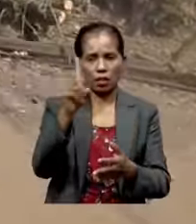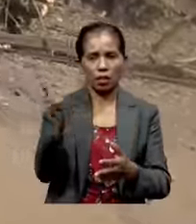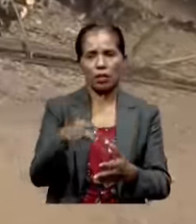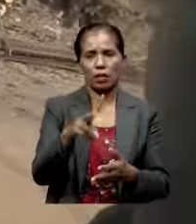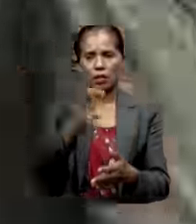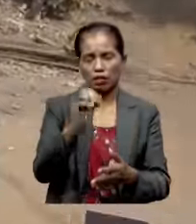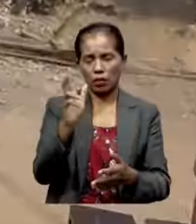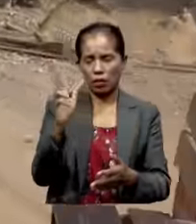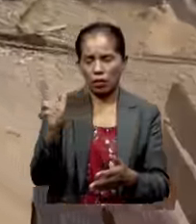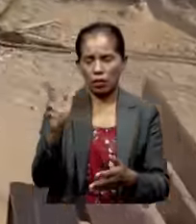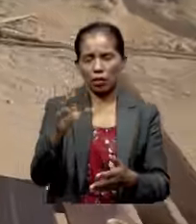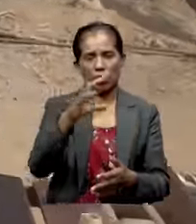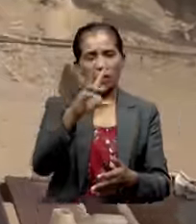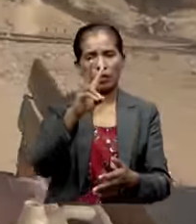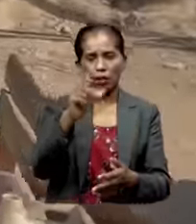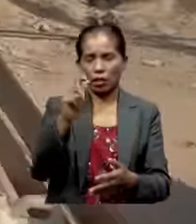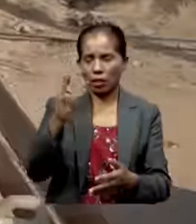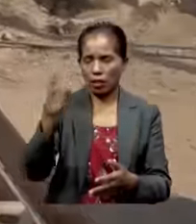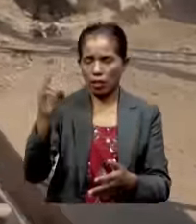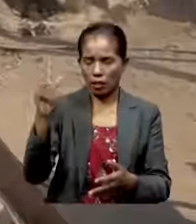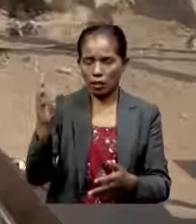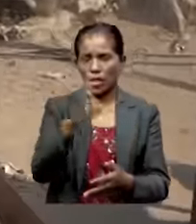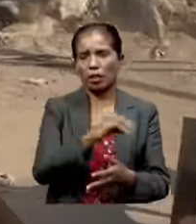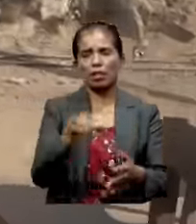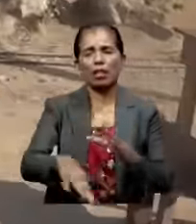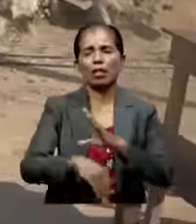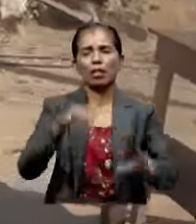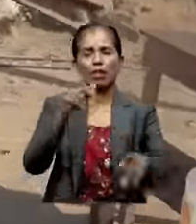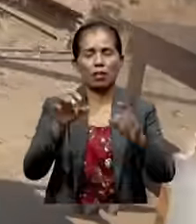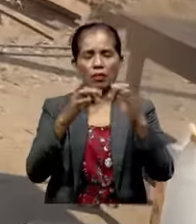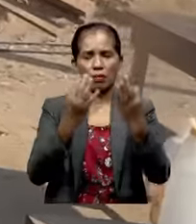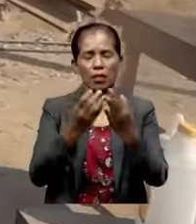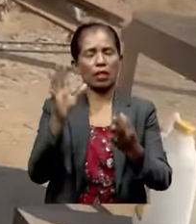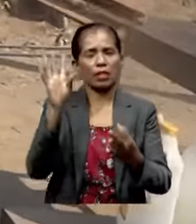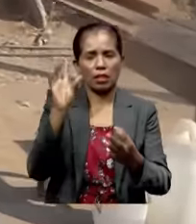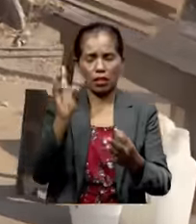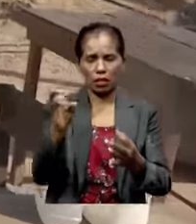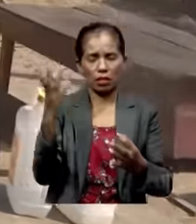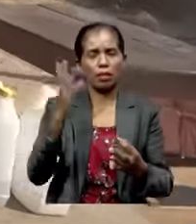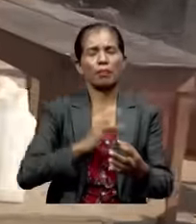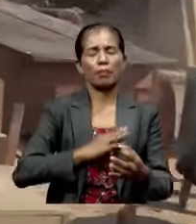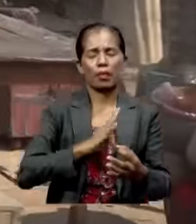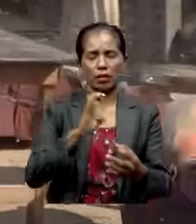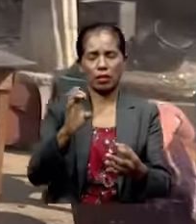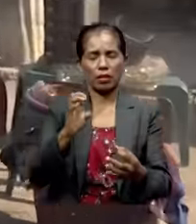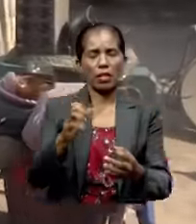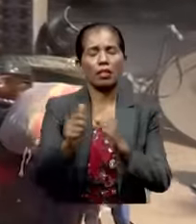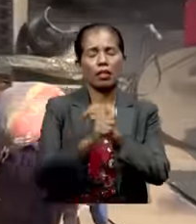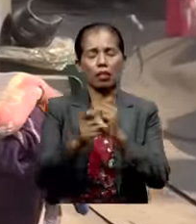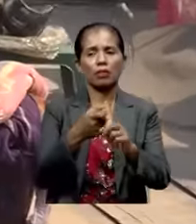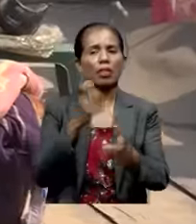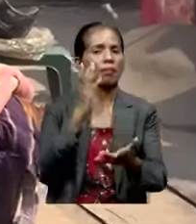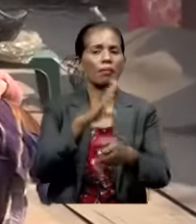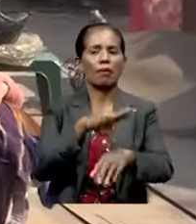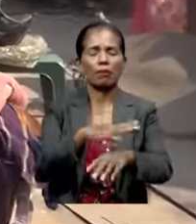Resintolu CVTDD kodi hasai obligatoriamente uma kain hitu iha bekusi mai be asau ne hetan impedimento si primer ministro